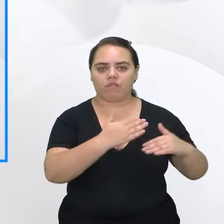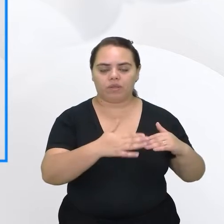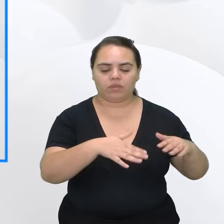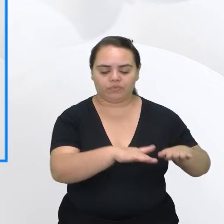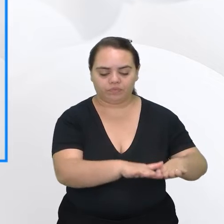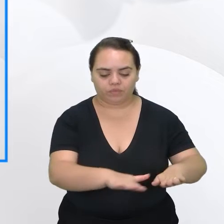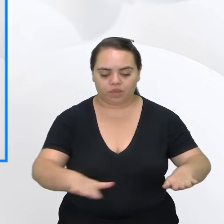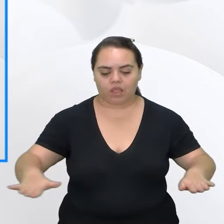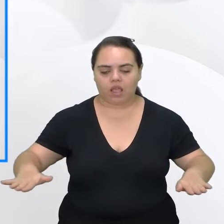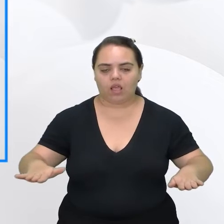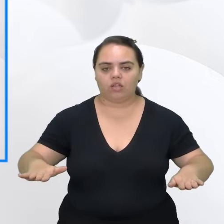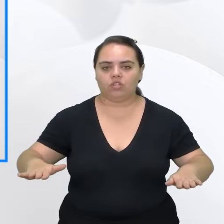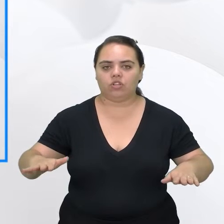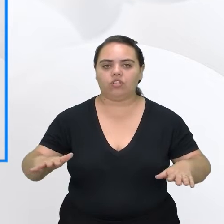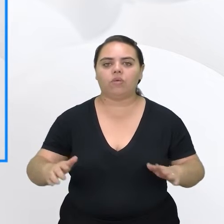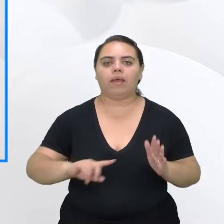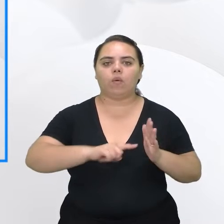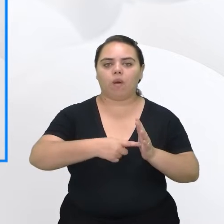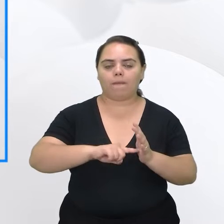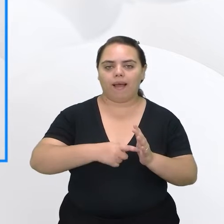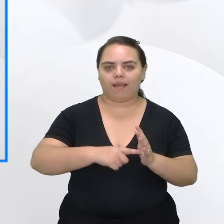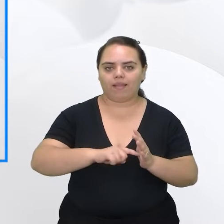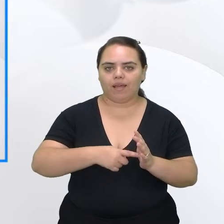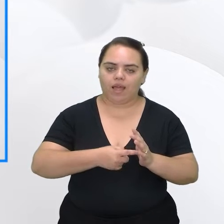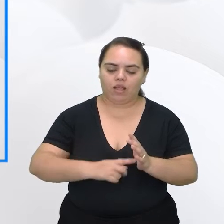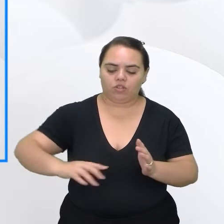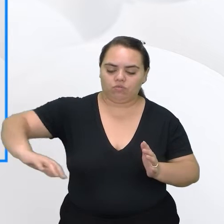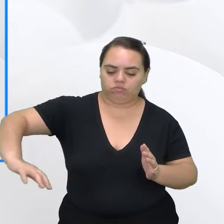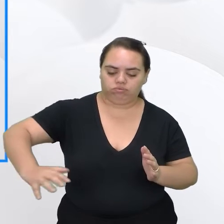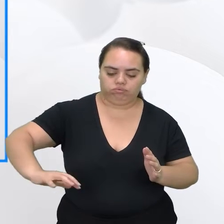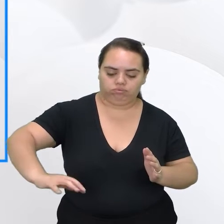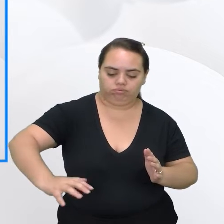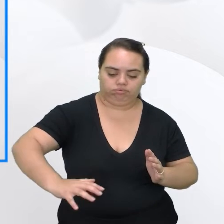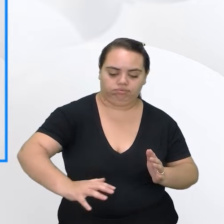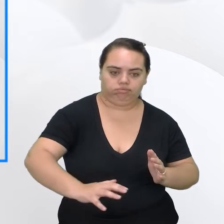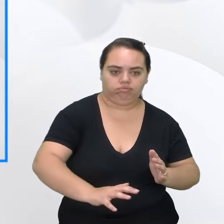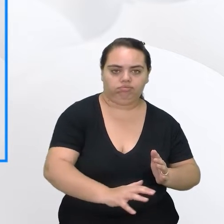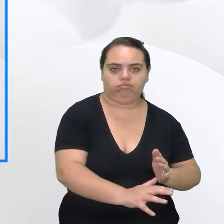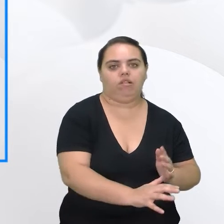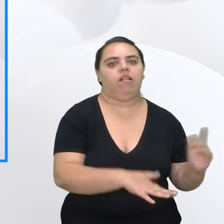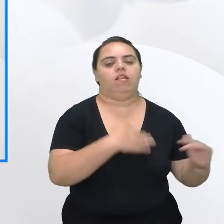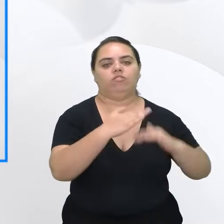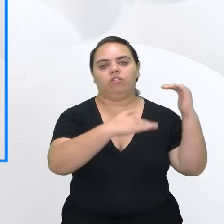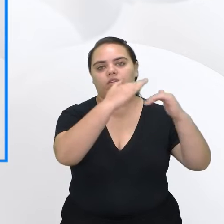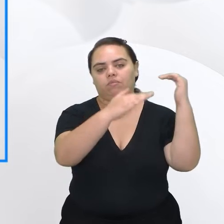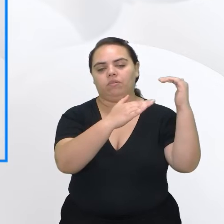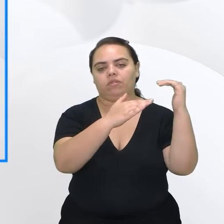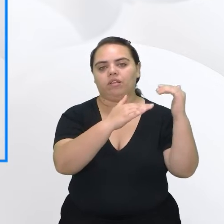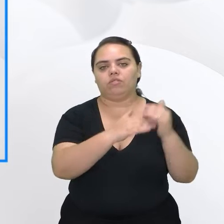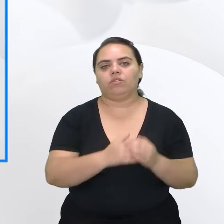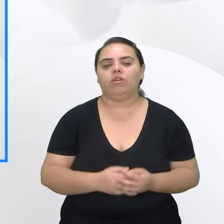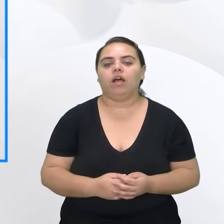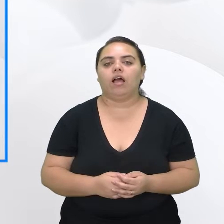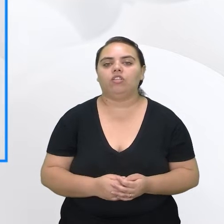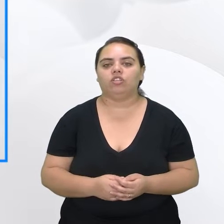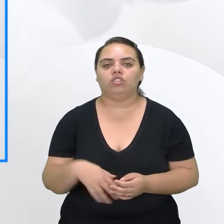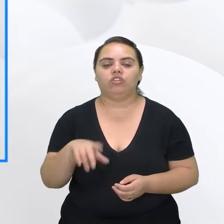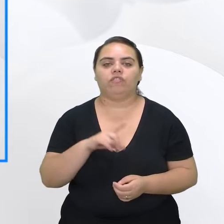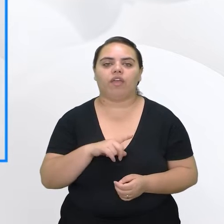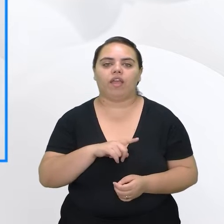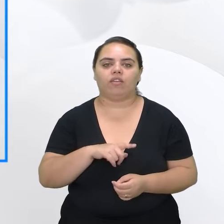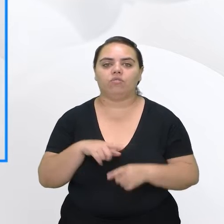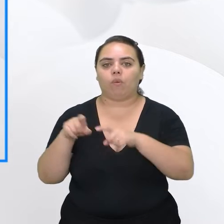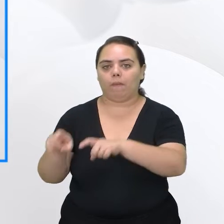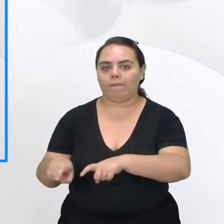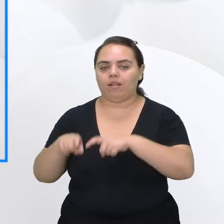uma máquina, a gente incorpora adubo orgânico, né? Aí a gente tem feito no processo de restauração um plantio